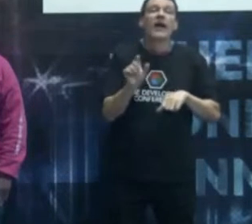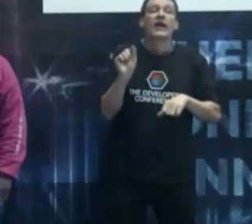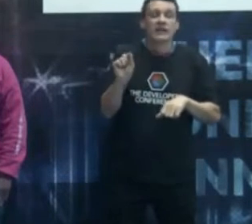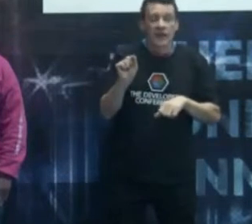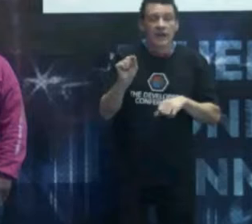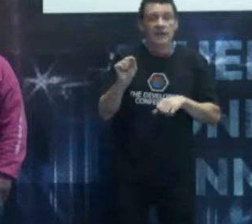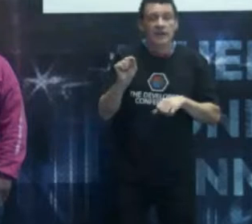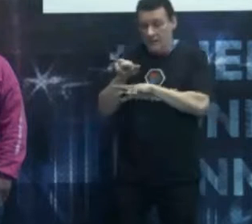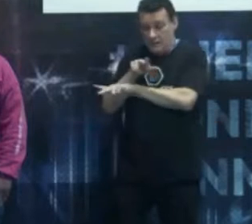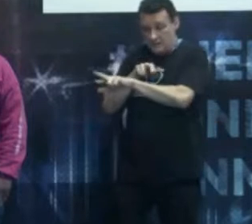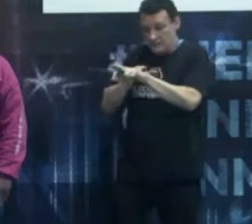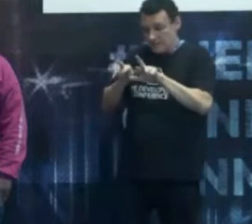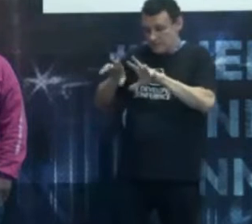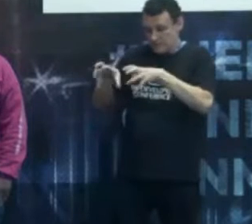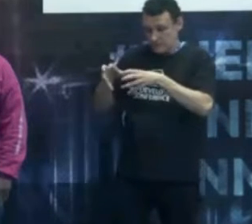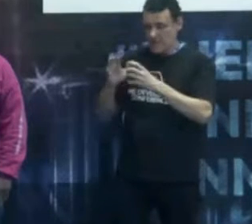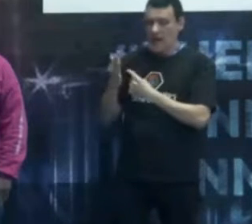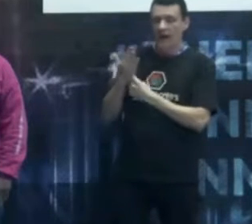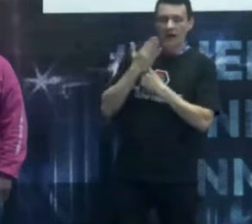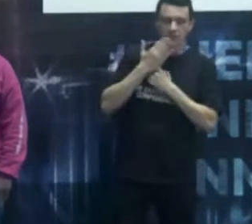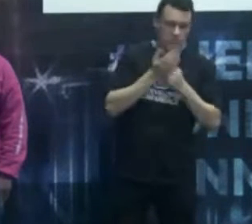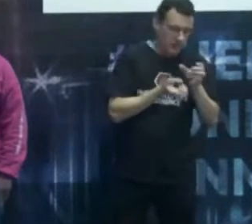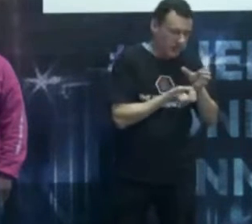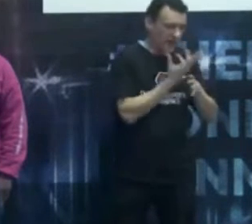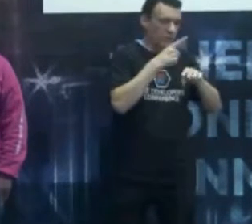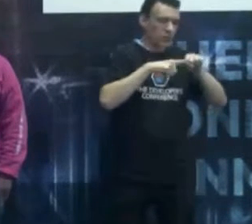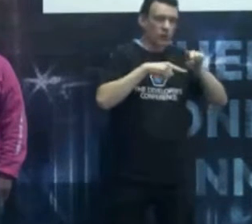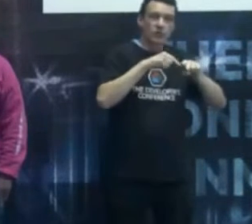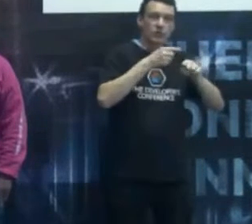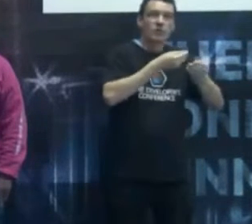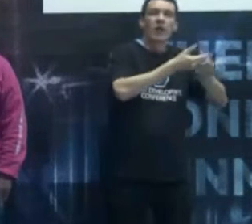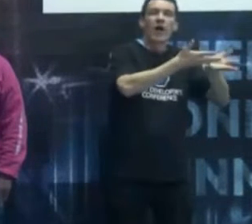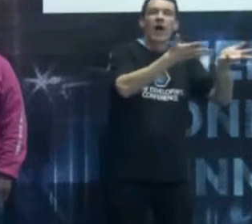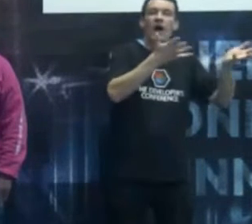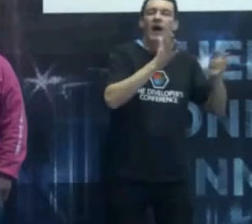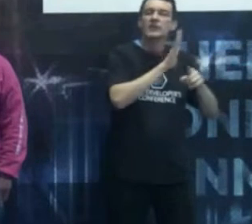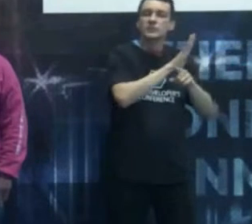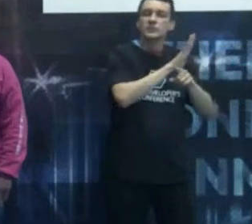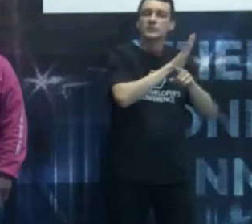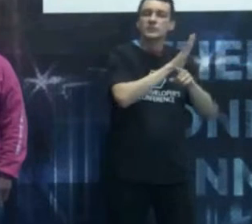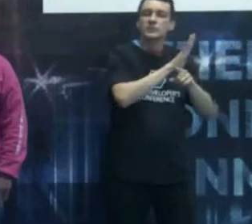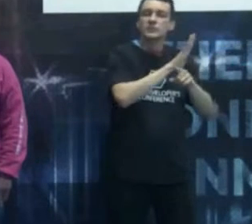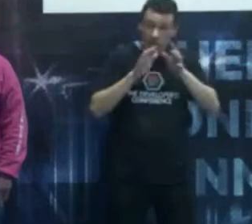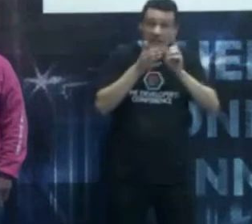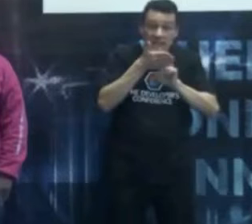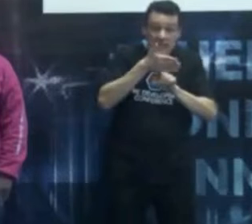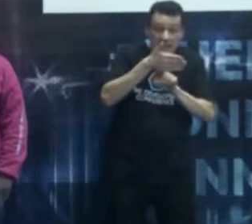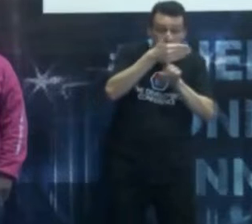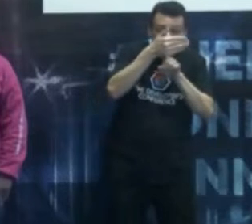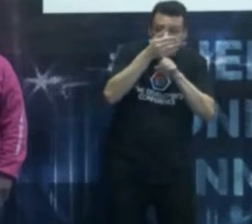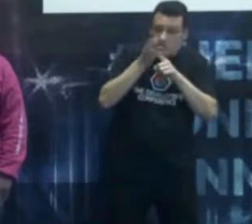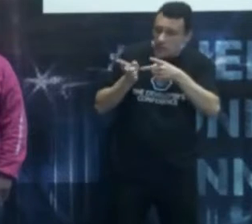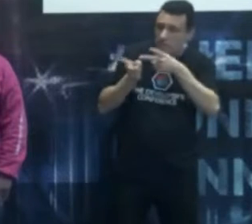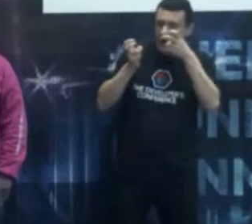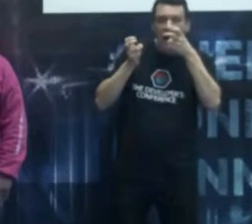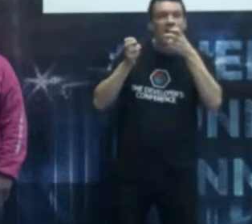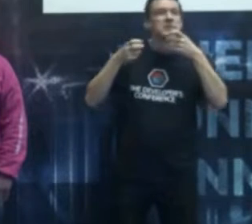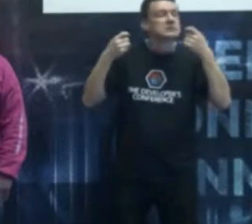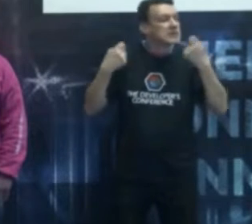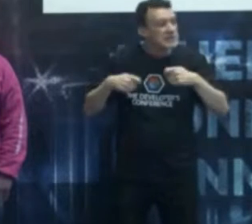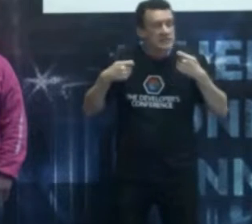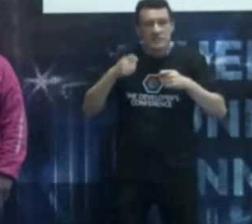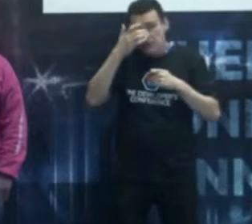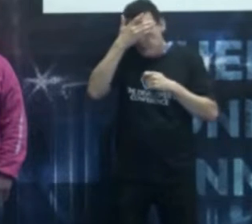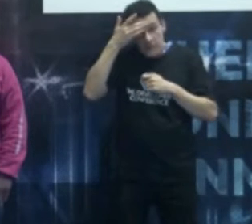plural. Então, a tecnologia, como business, enxergou isso e tem conseguido trazer, na minha opinião, com